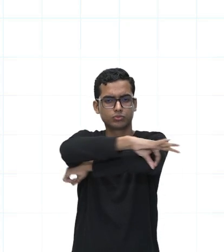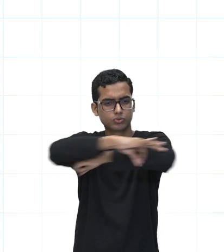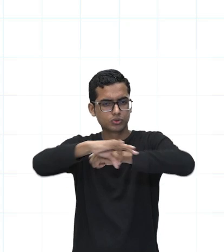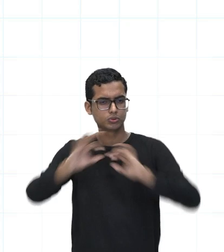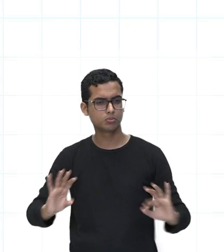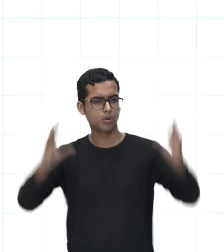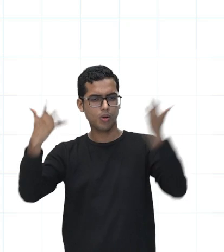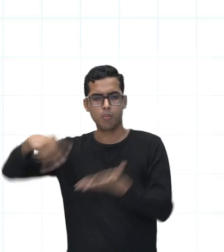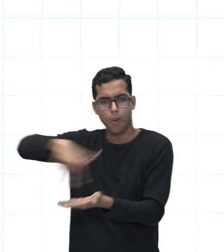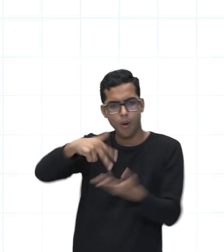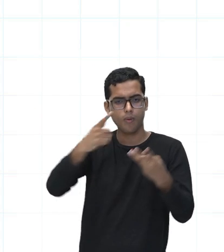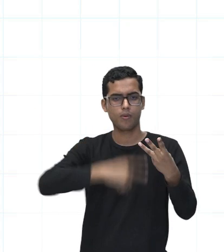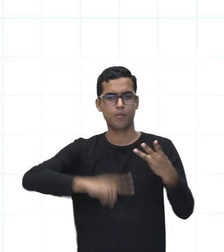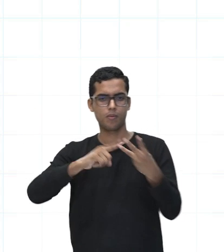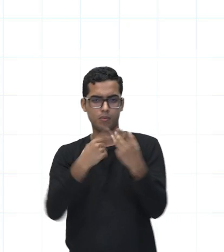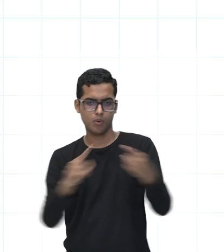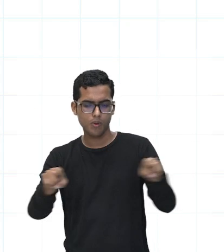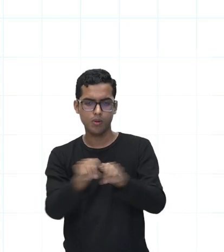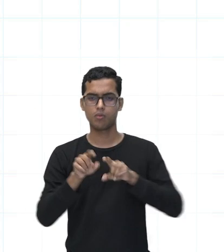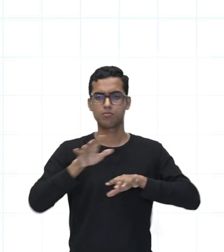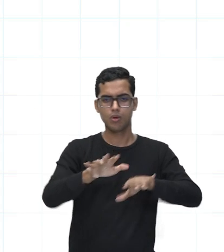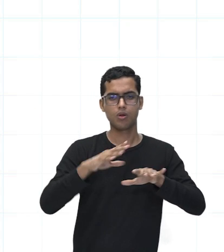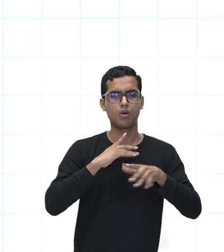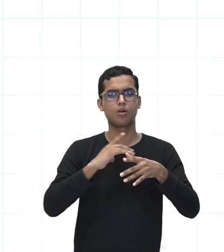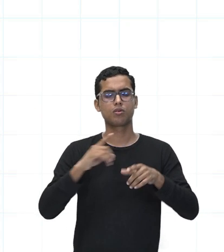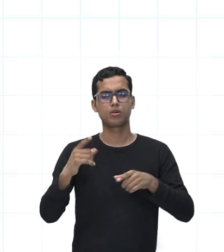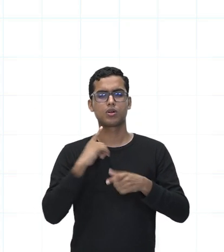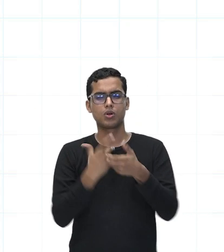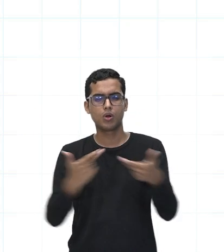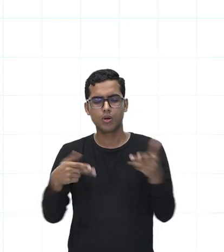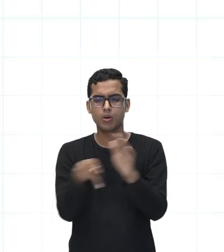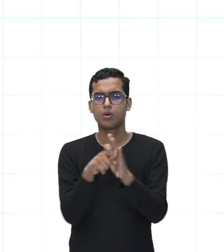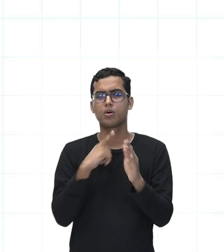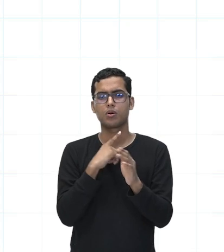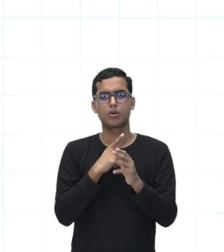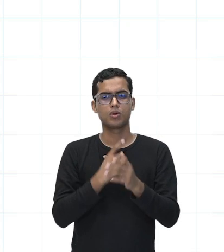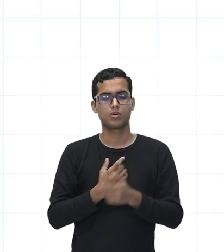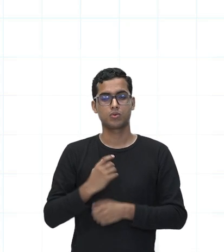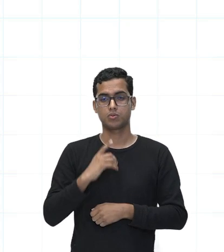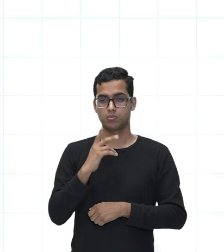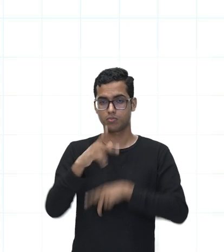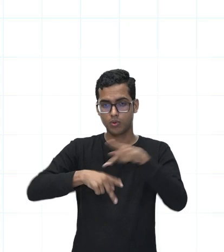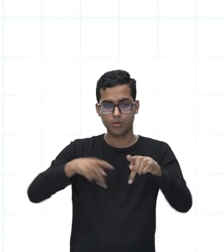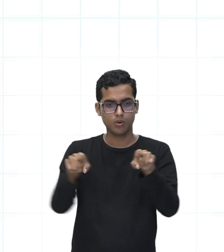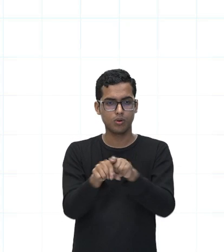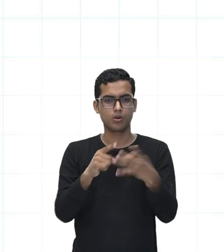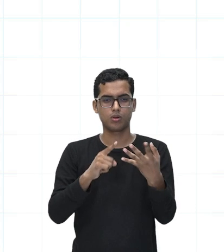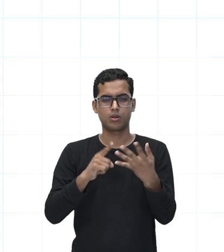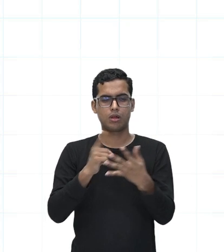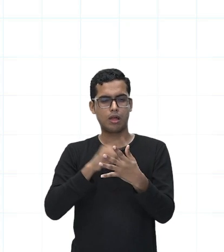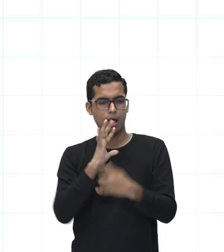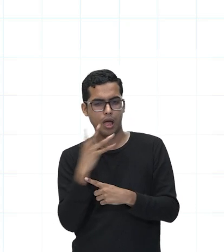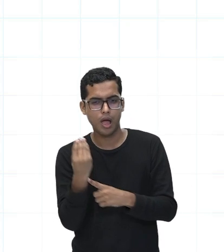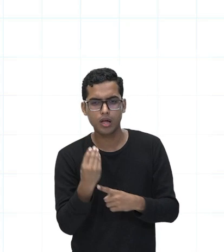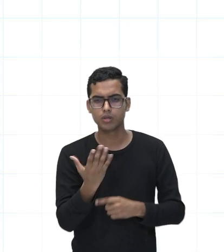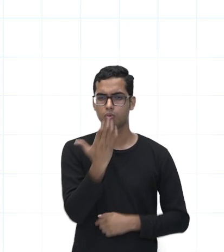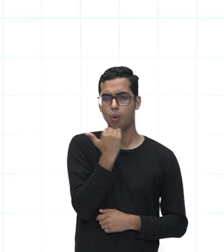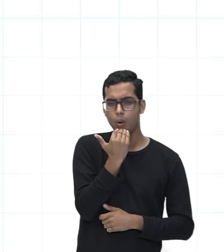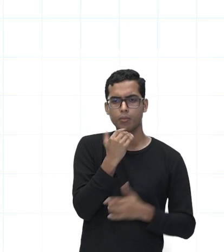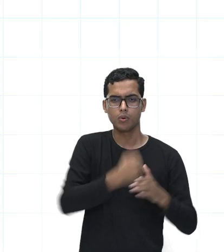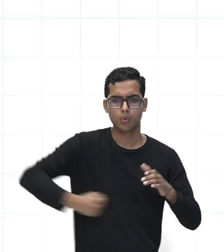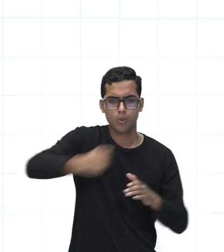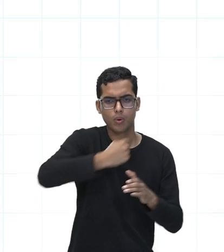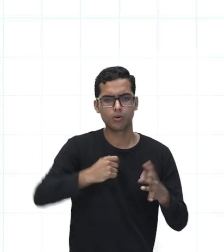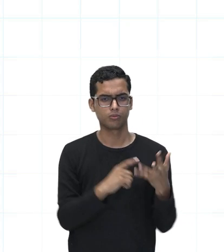arquitetura, festas, danças, músicas, manifestações populares, artes, culinária, entre outros. Os patrimônios